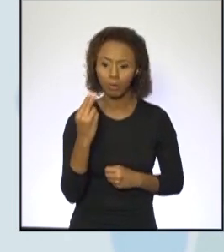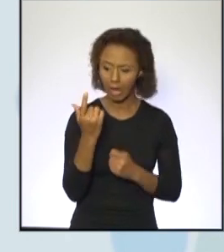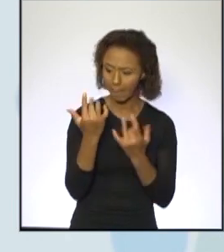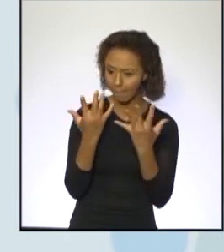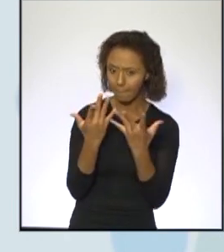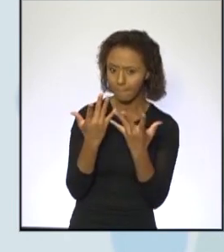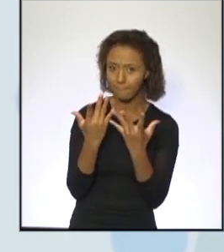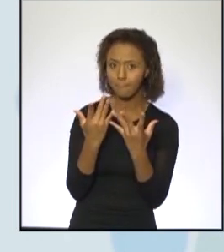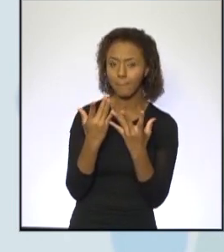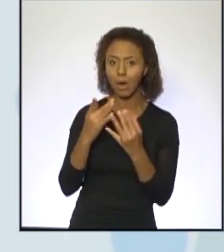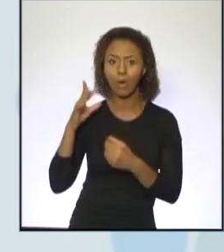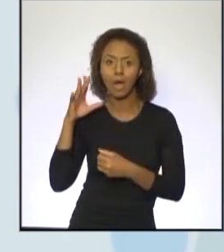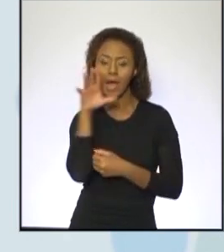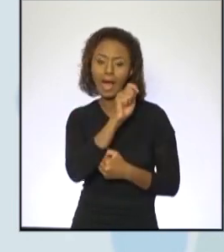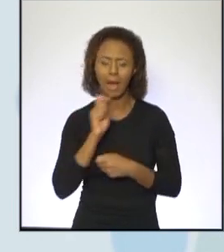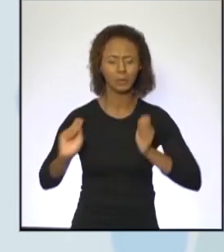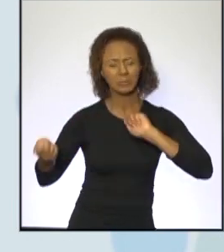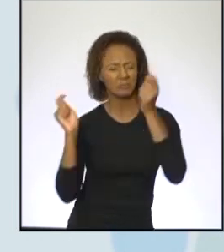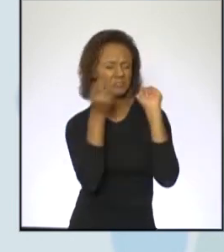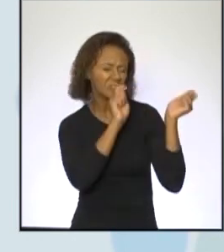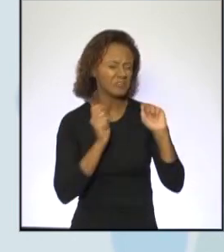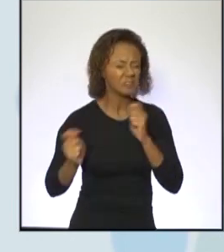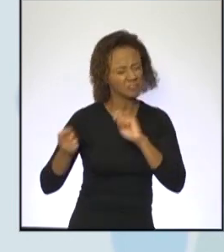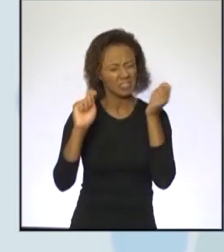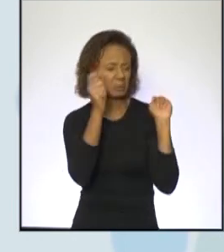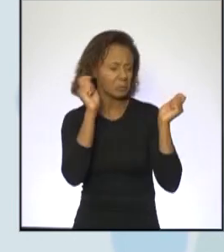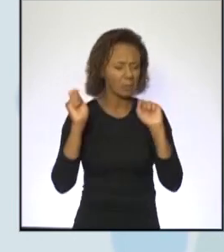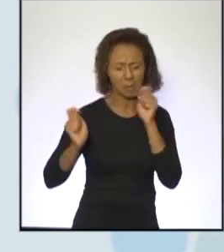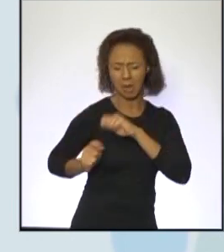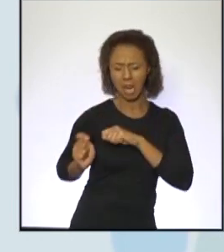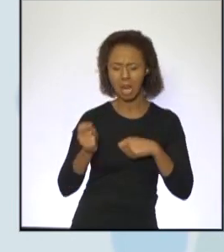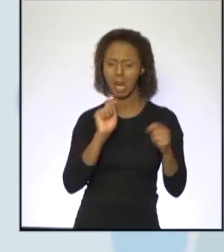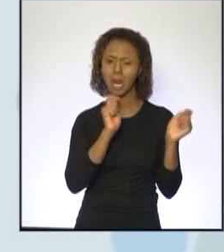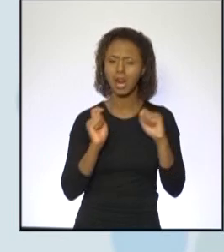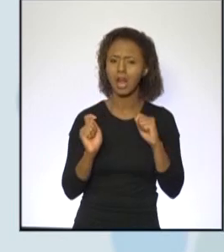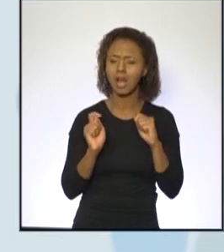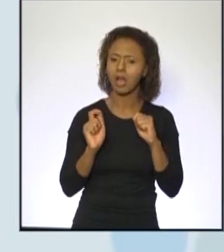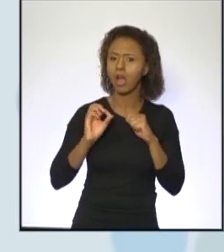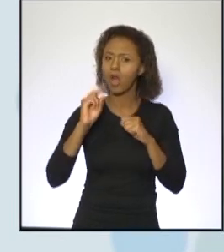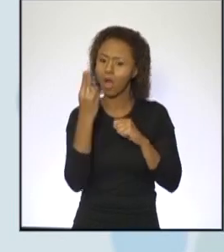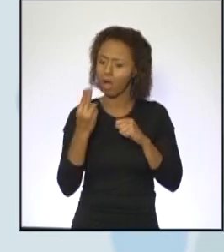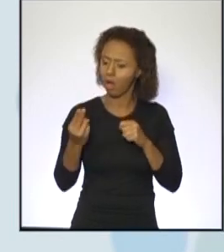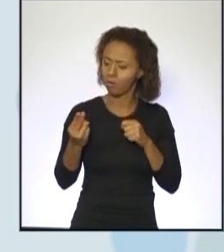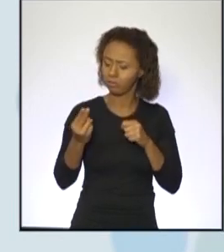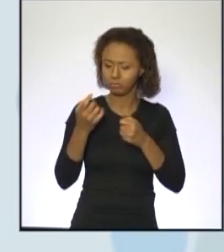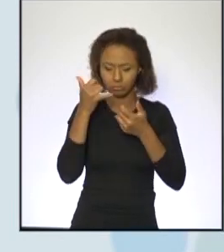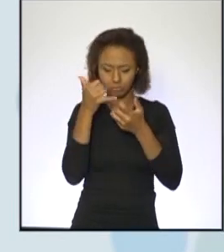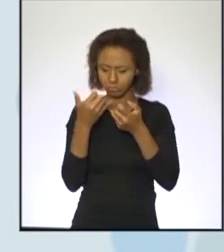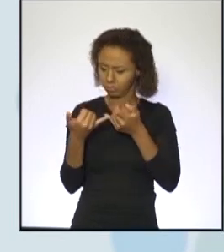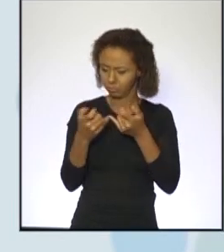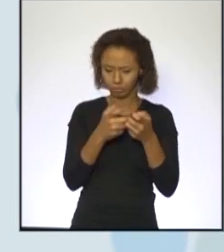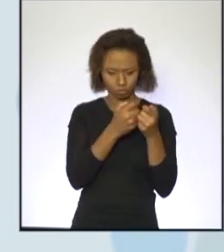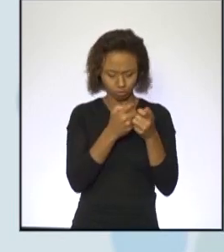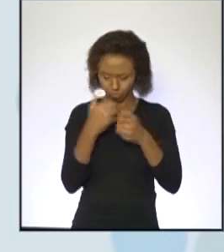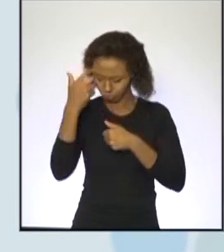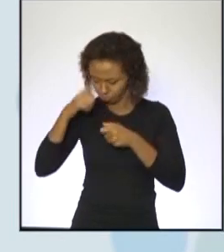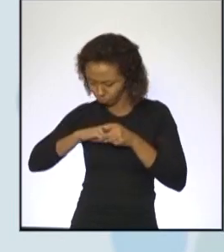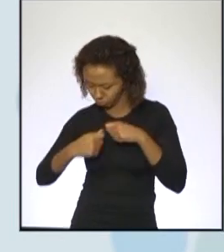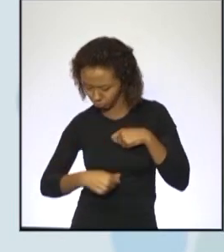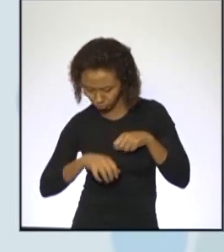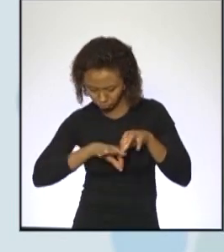forma harmônica instrumentos tecnologicamente diferentes? Bom, saída